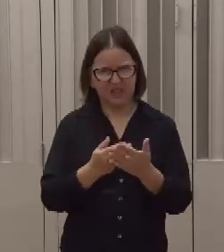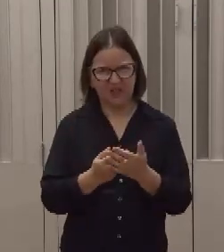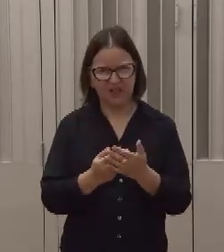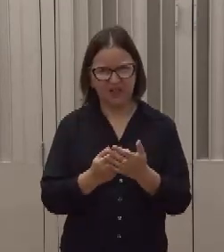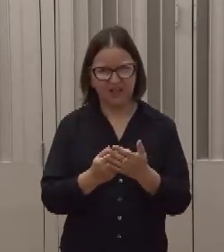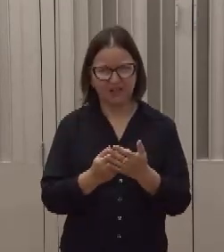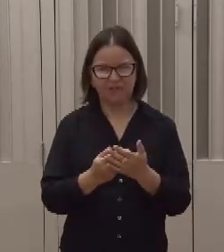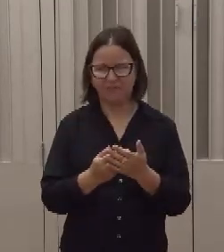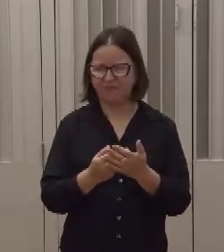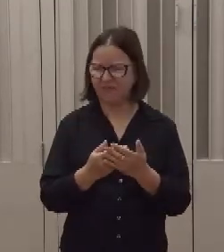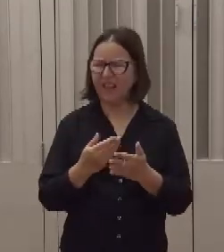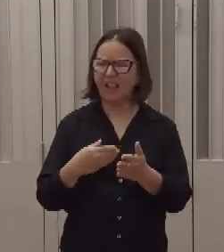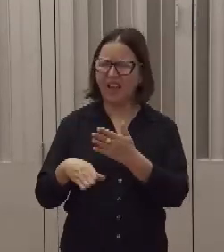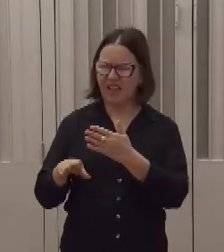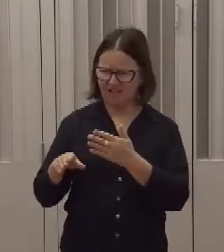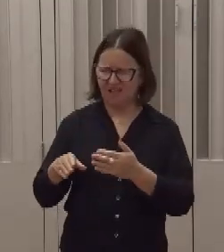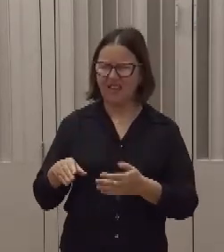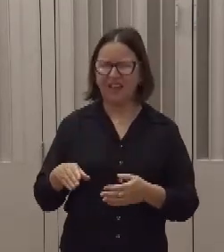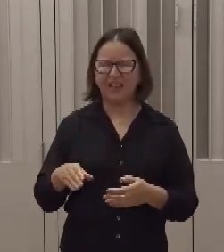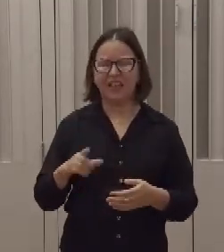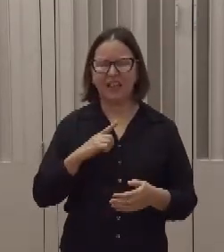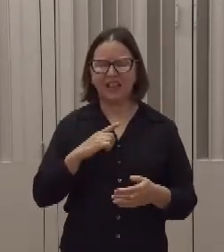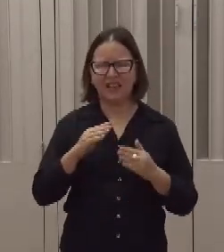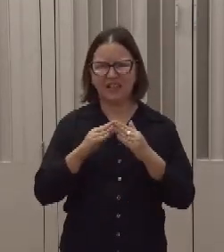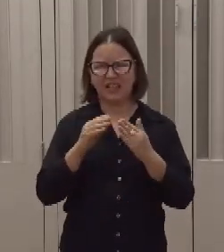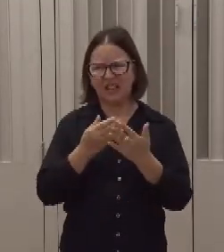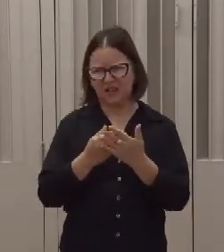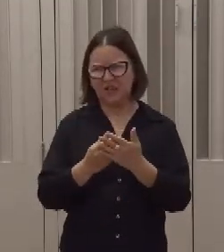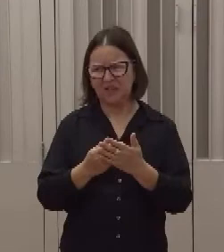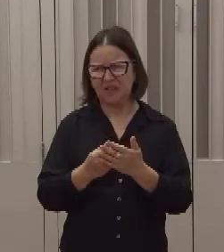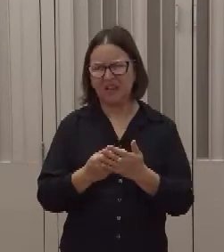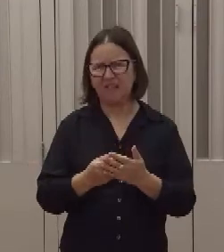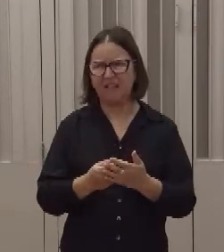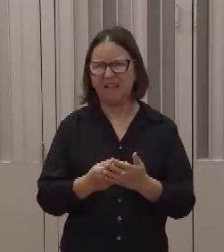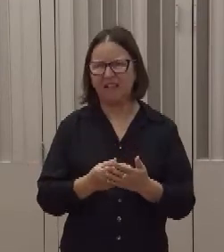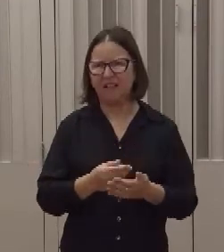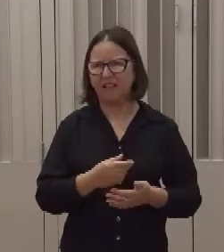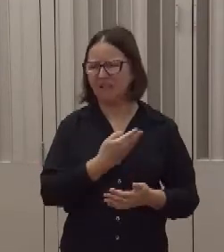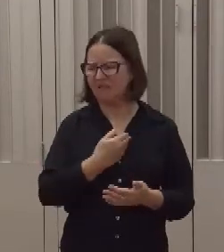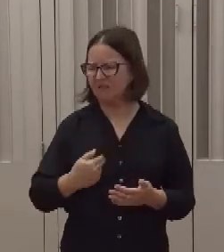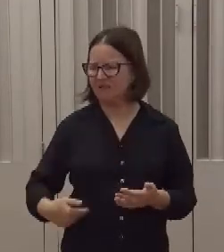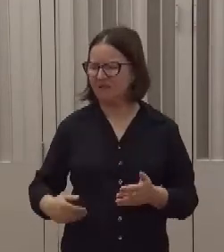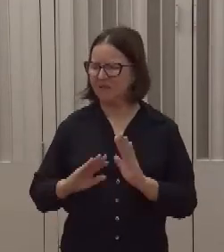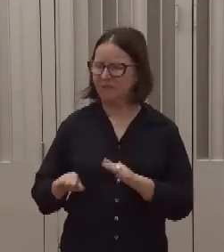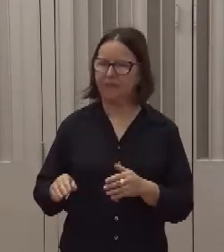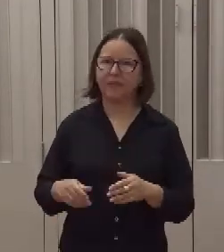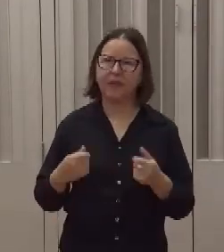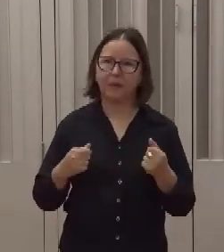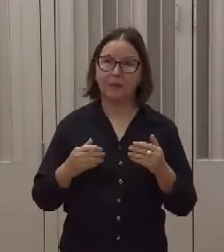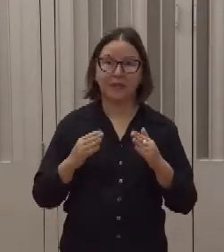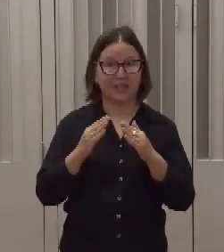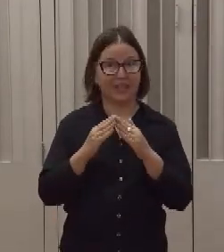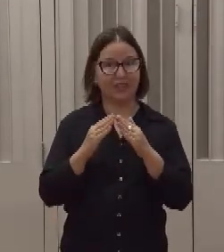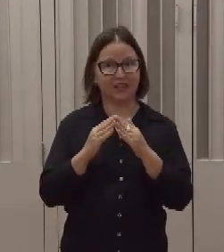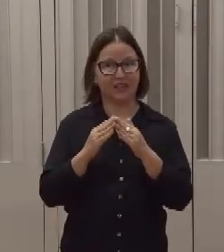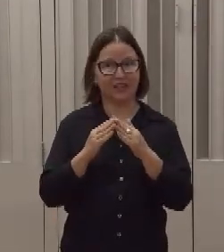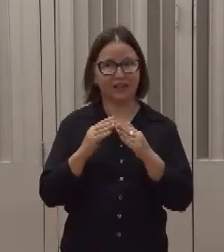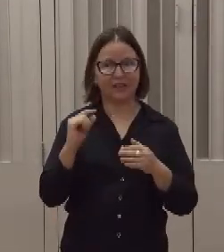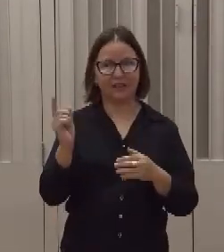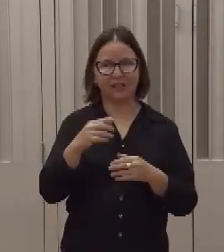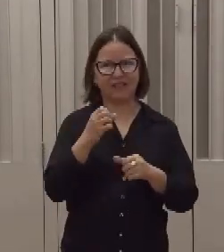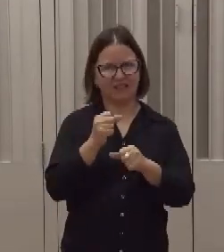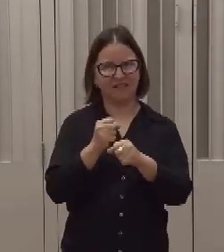Ficou doente? Tem o SUS, tem o médico para atender. Precisa de casa? A gente constrói.